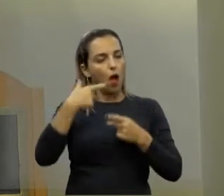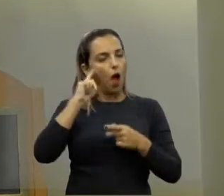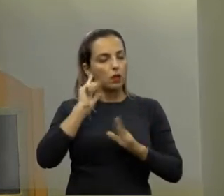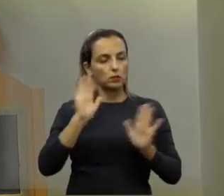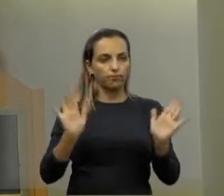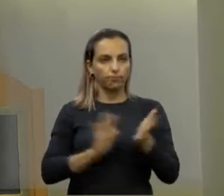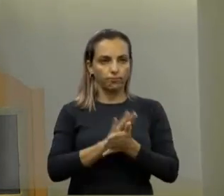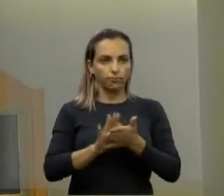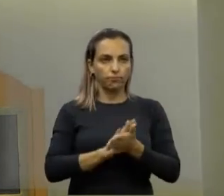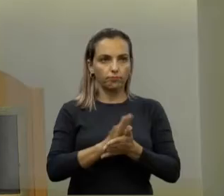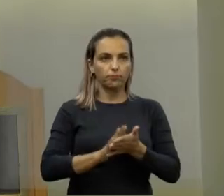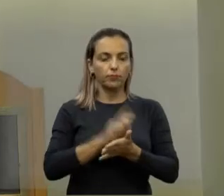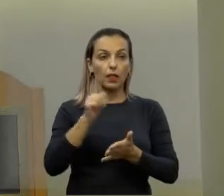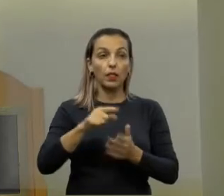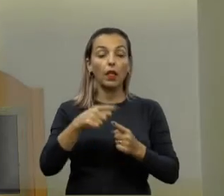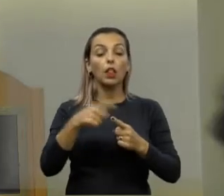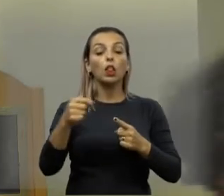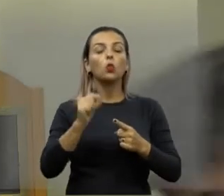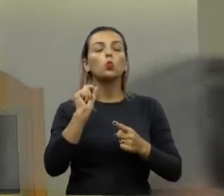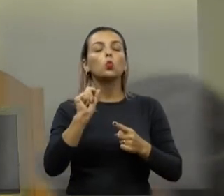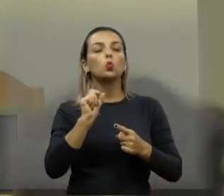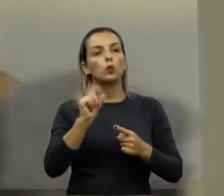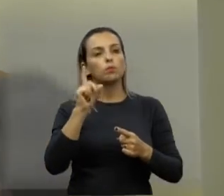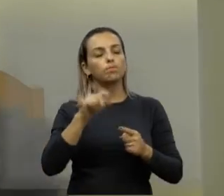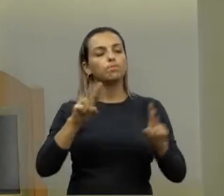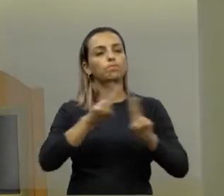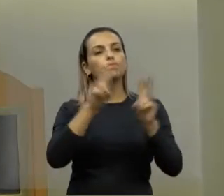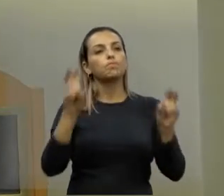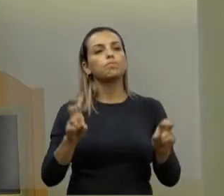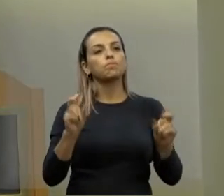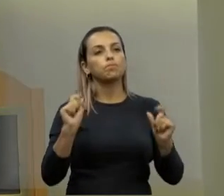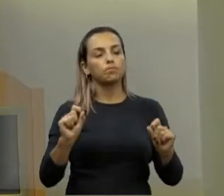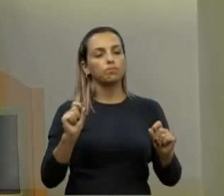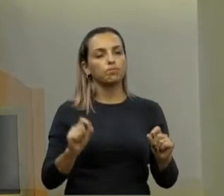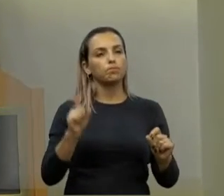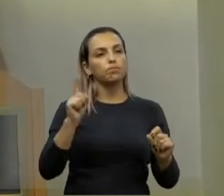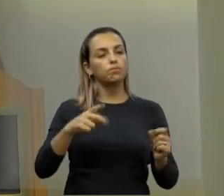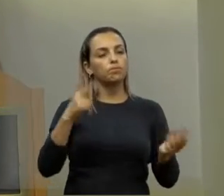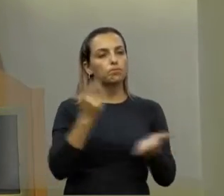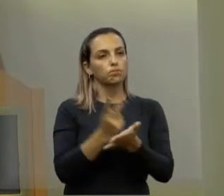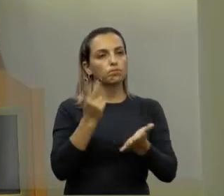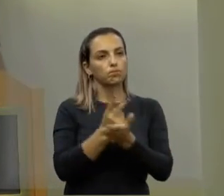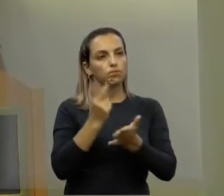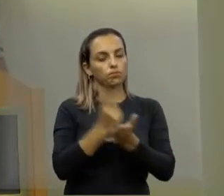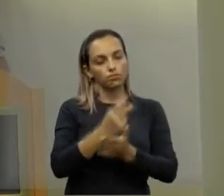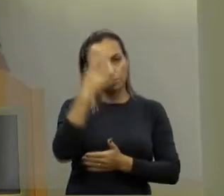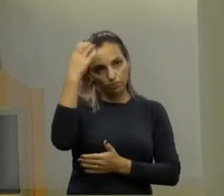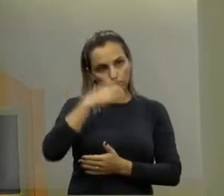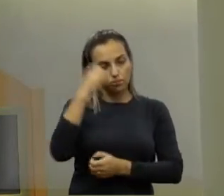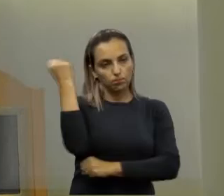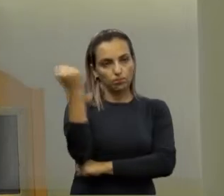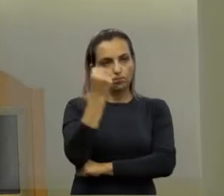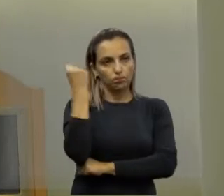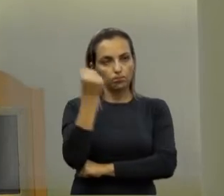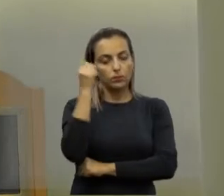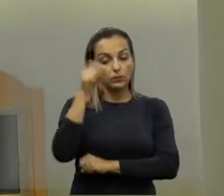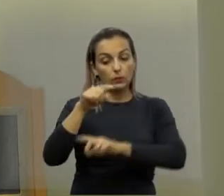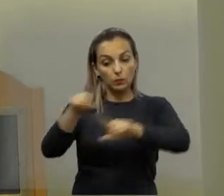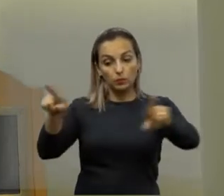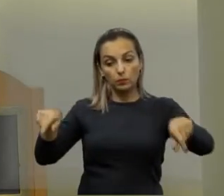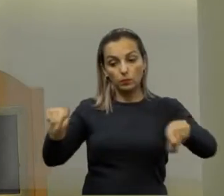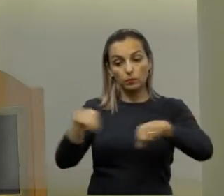eu achava solutamente importante uma questão que a gente vê que sempre se agrava são os terrenos abandonados